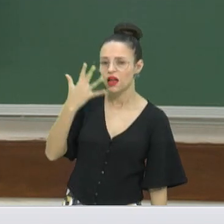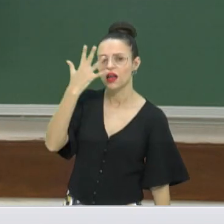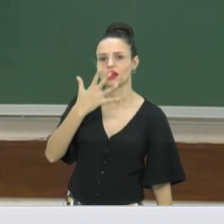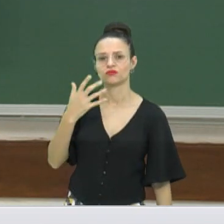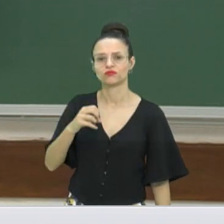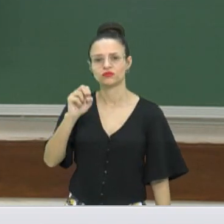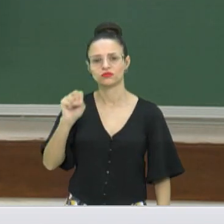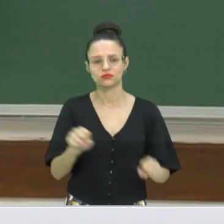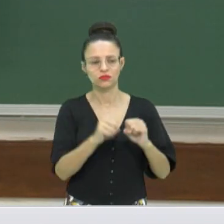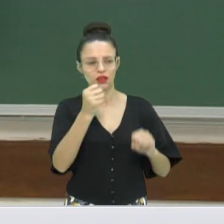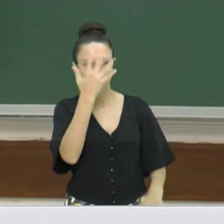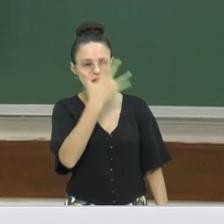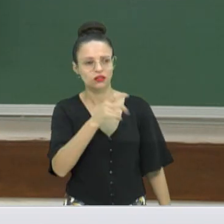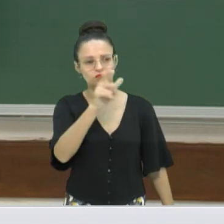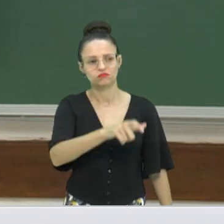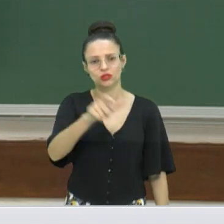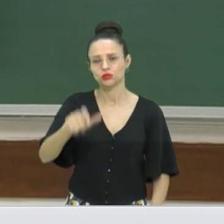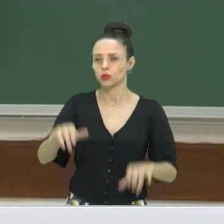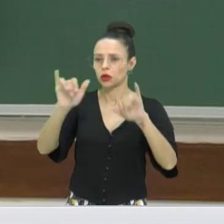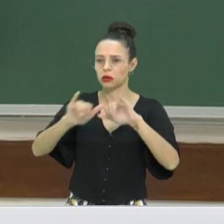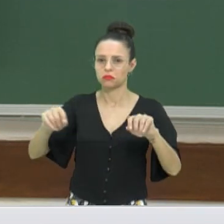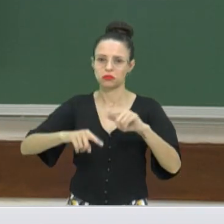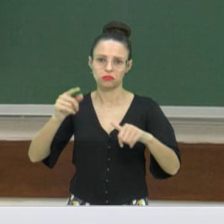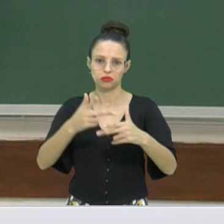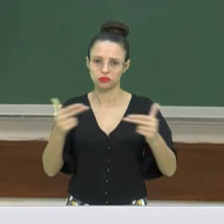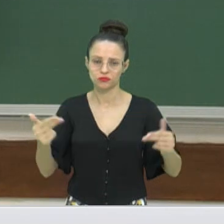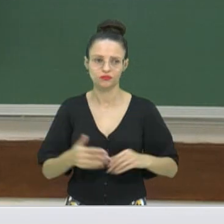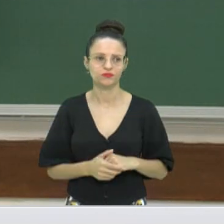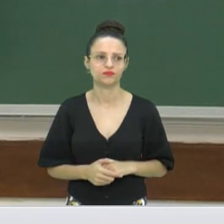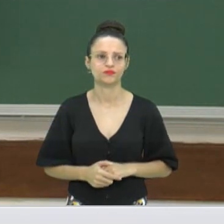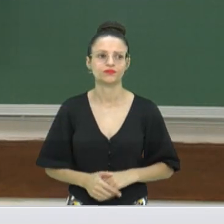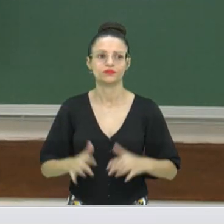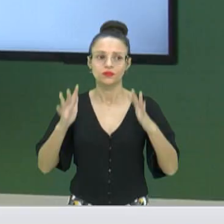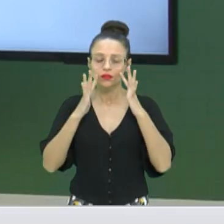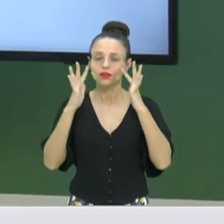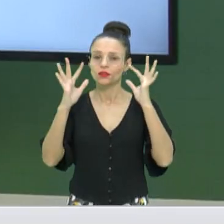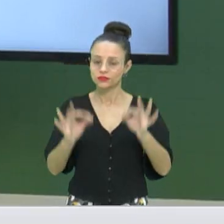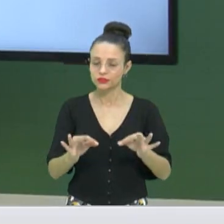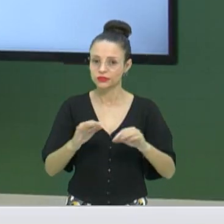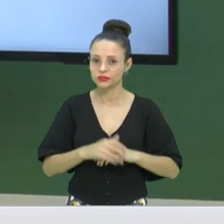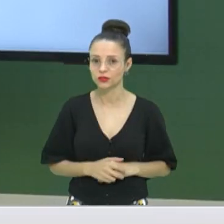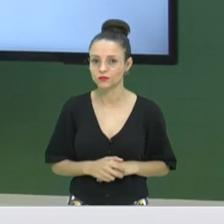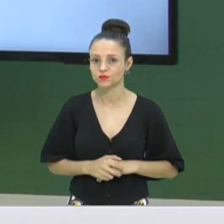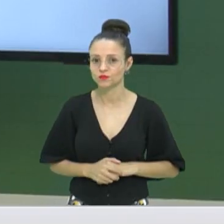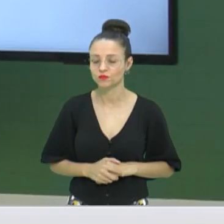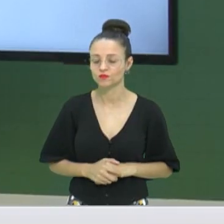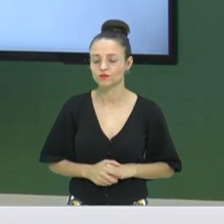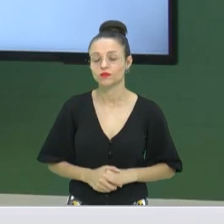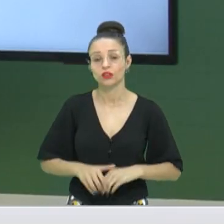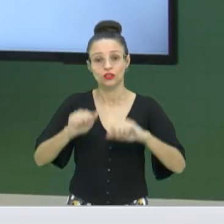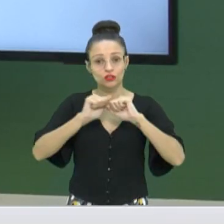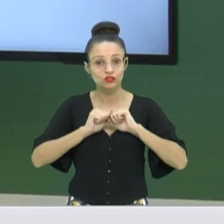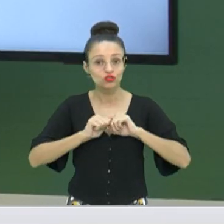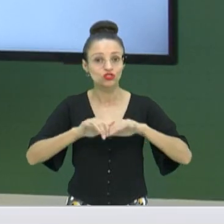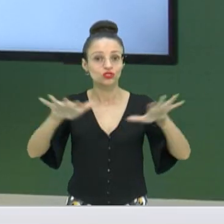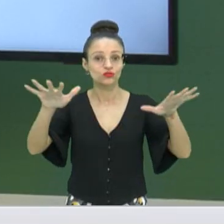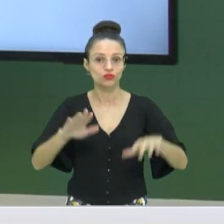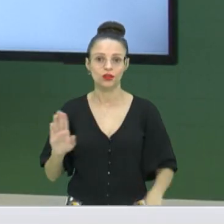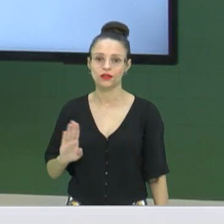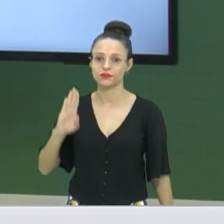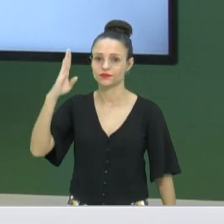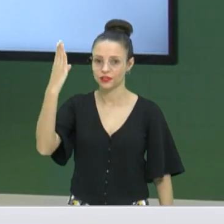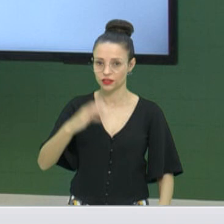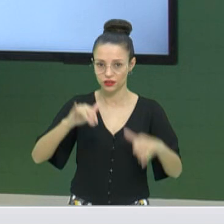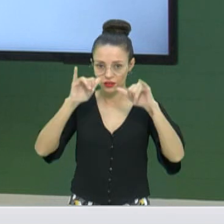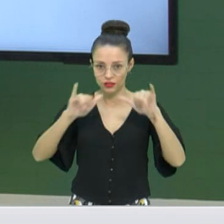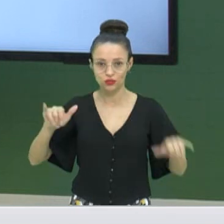imagem de uma campanha. É coisa séria, né? Atenção, divulgar fake news é um ato muito